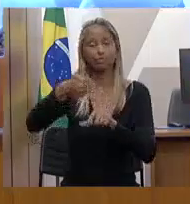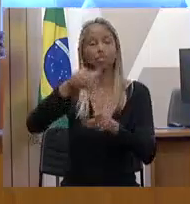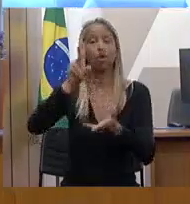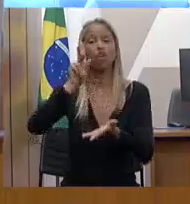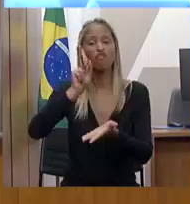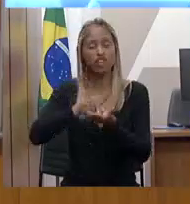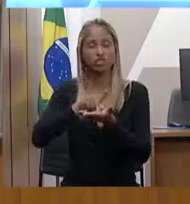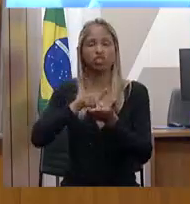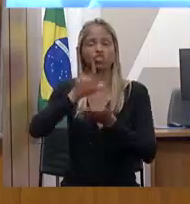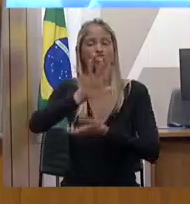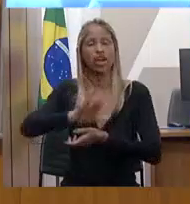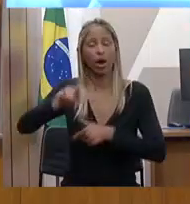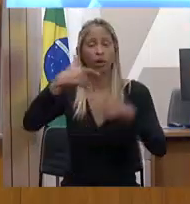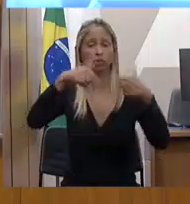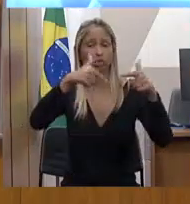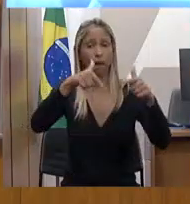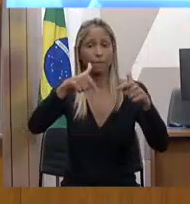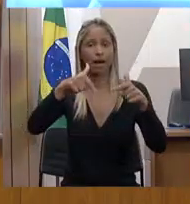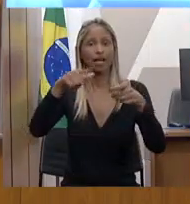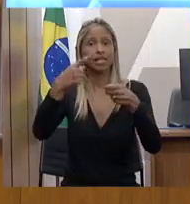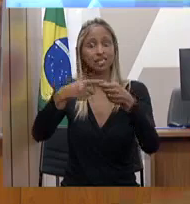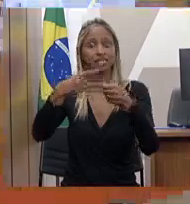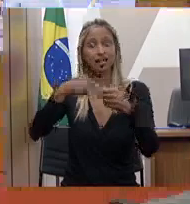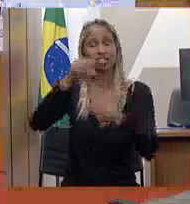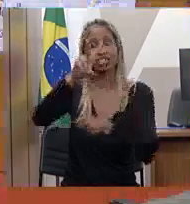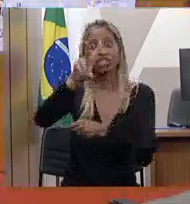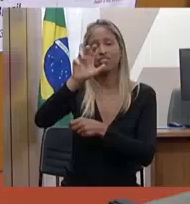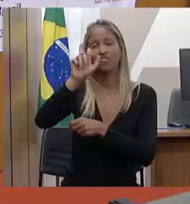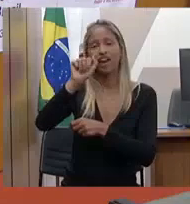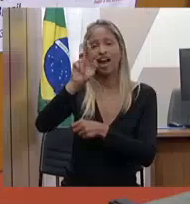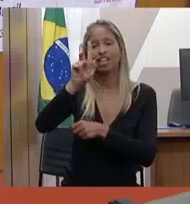da procuradoria do trabalho do município de Varginha